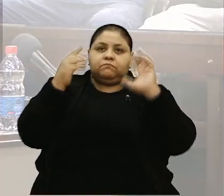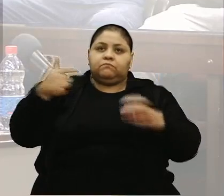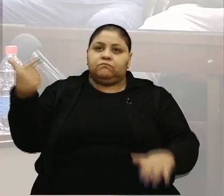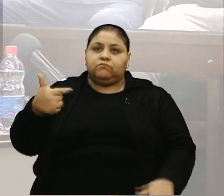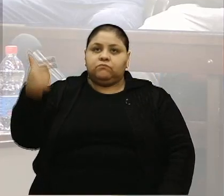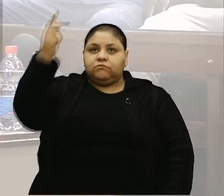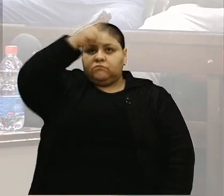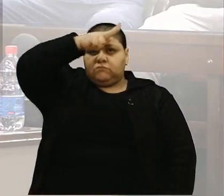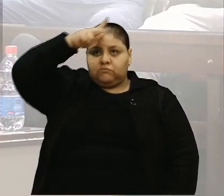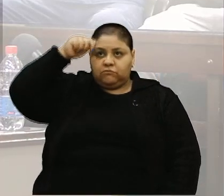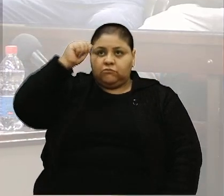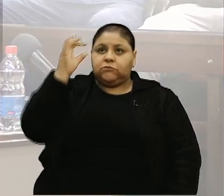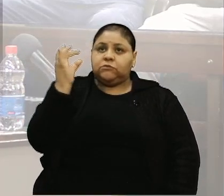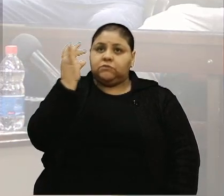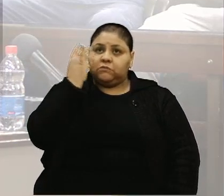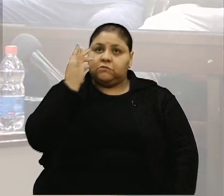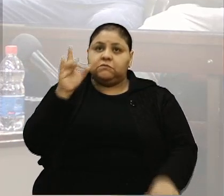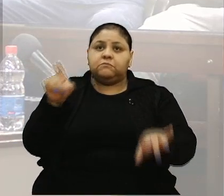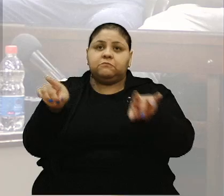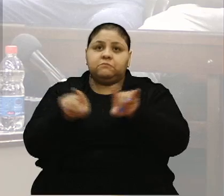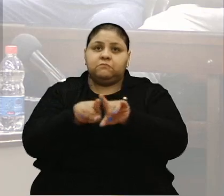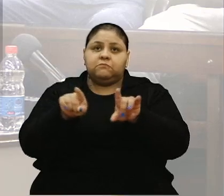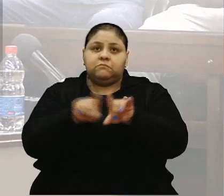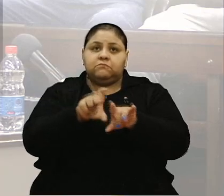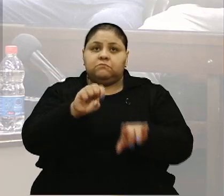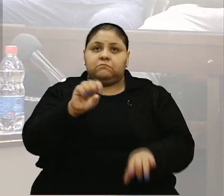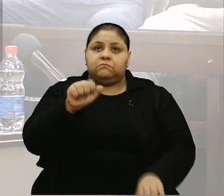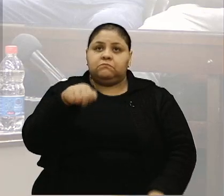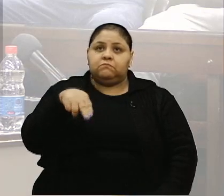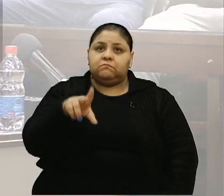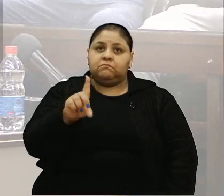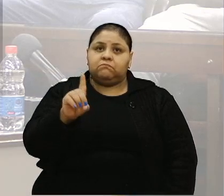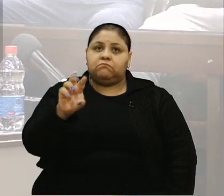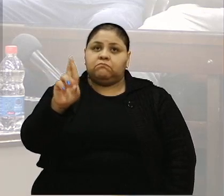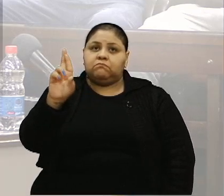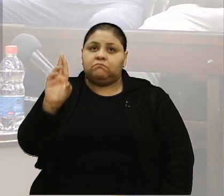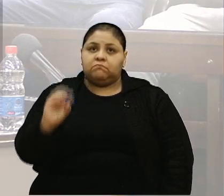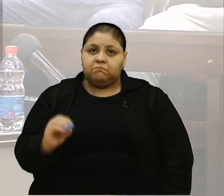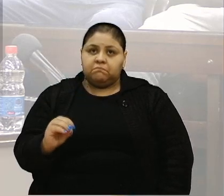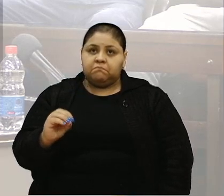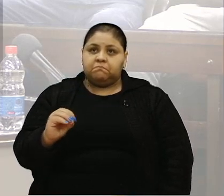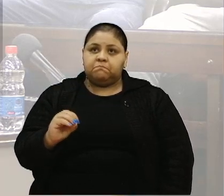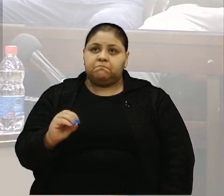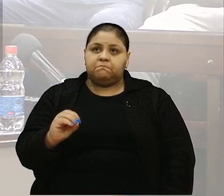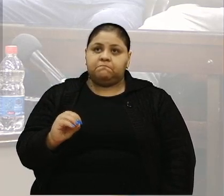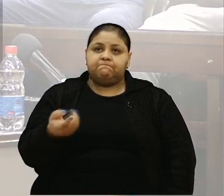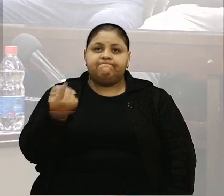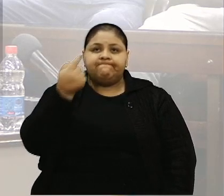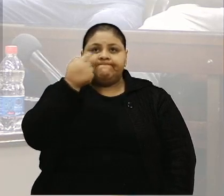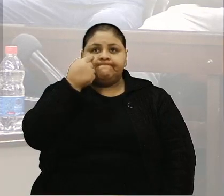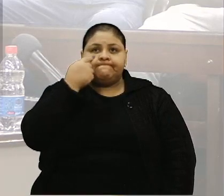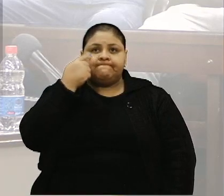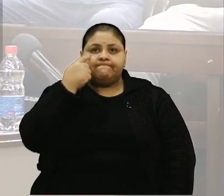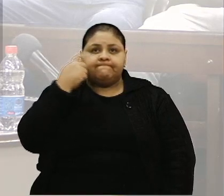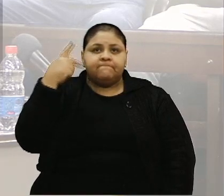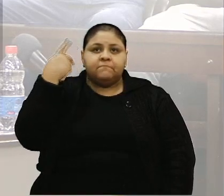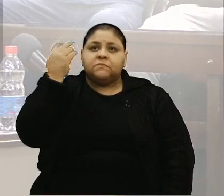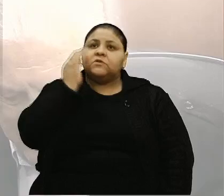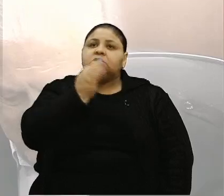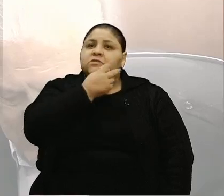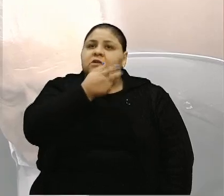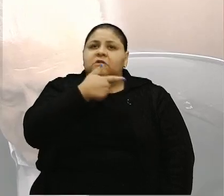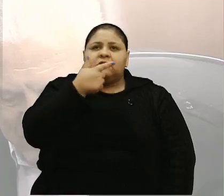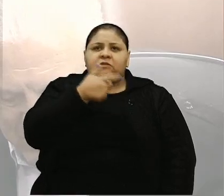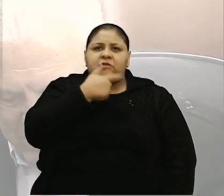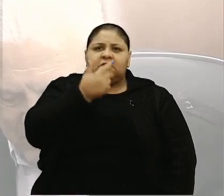está aqui conosco, presente, né, o Sandro Camargo, que veja, né, a vereadora Tatiane falou que